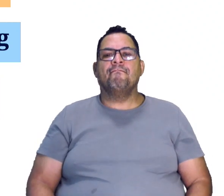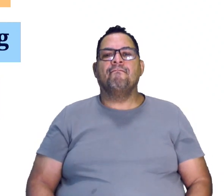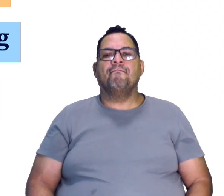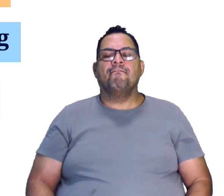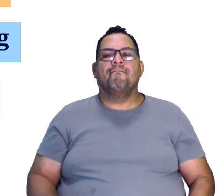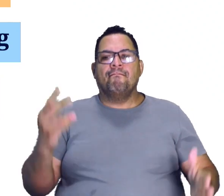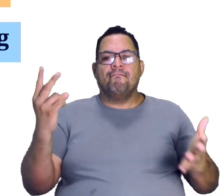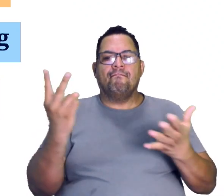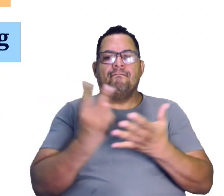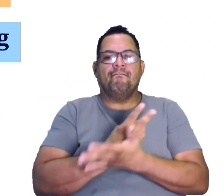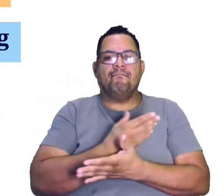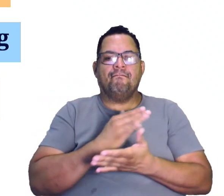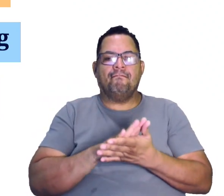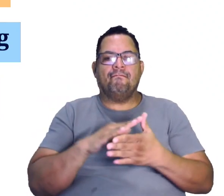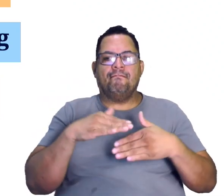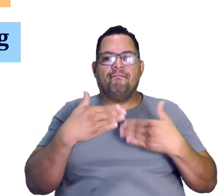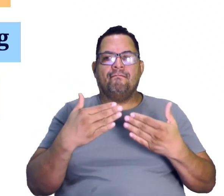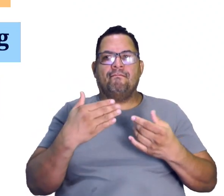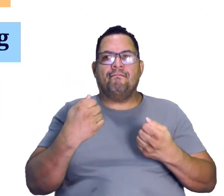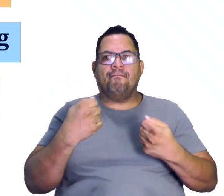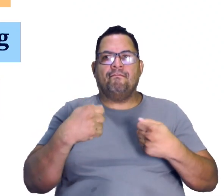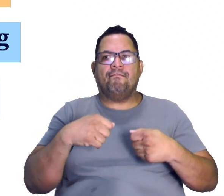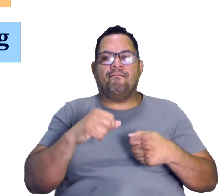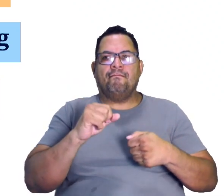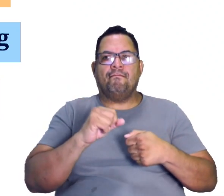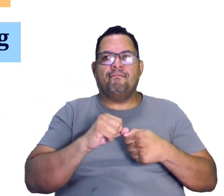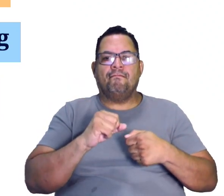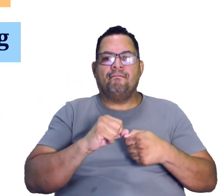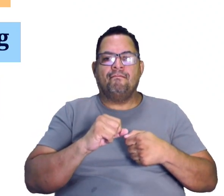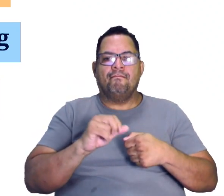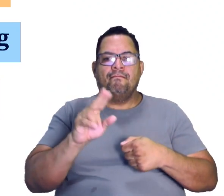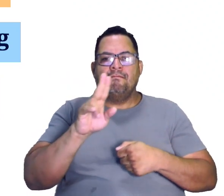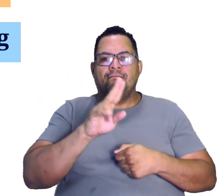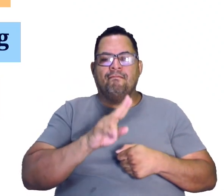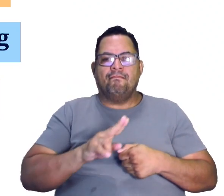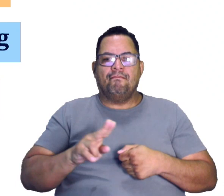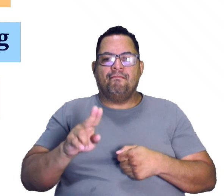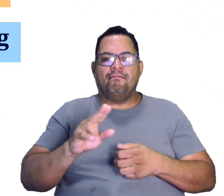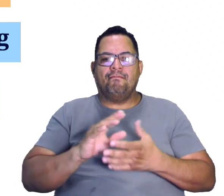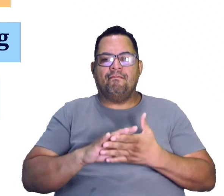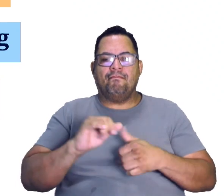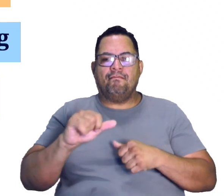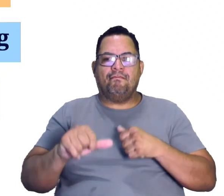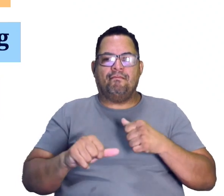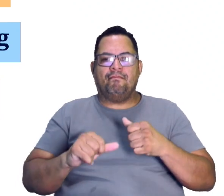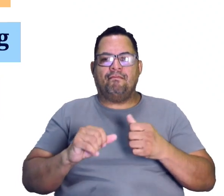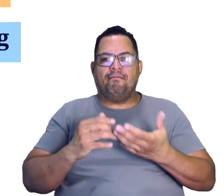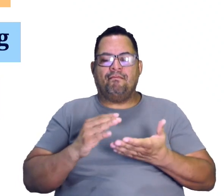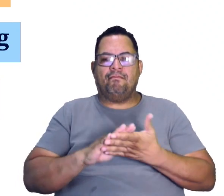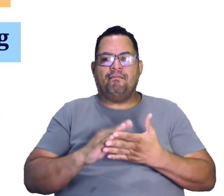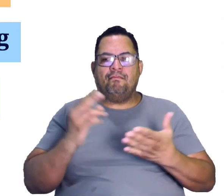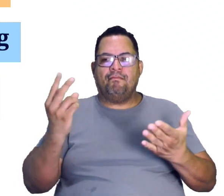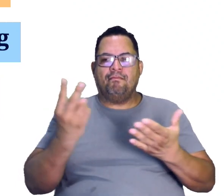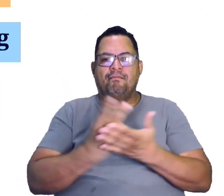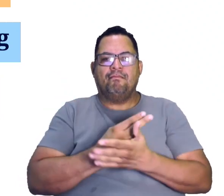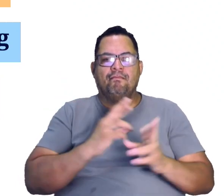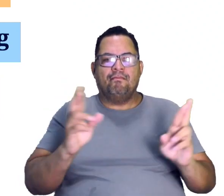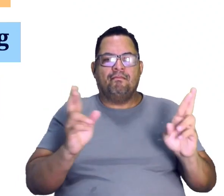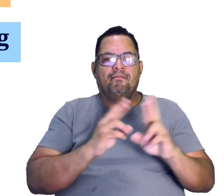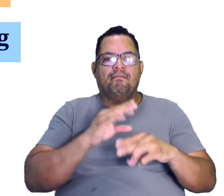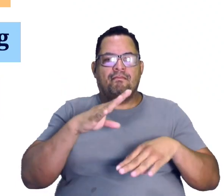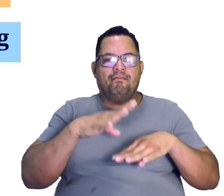Isso ocorre, sim, e pode ser feito por meio de fatores de conversão. São exatamente as